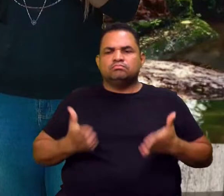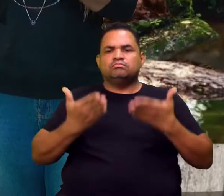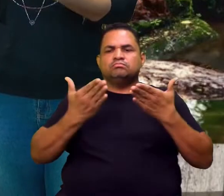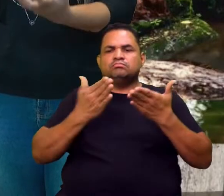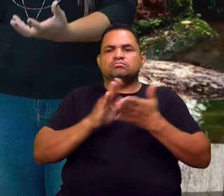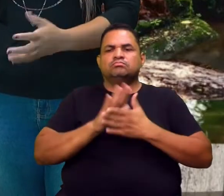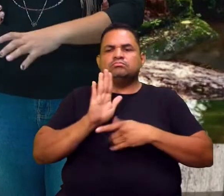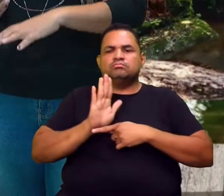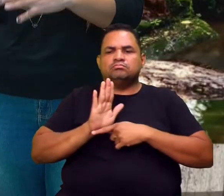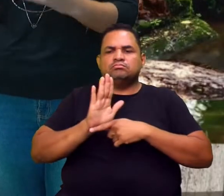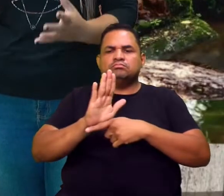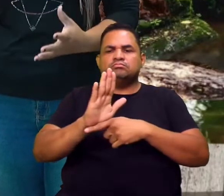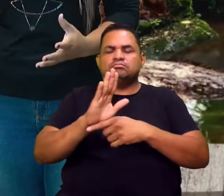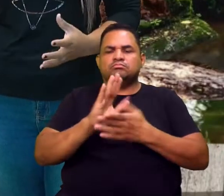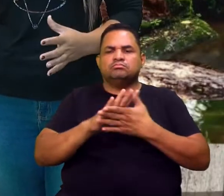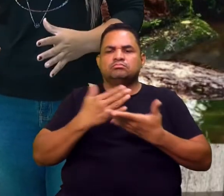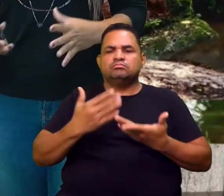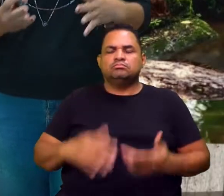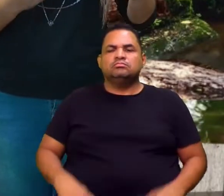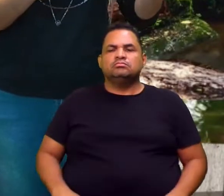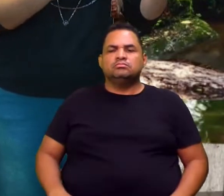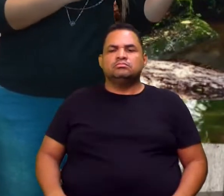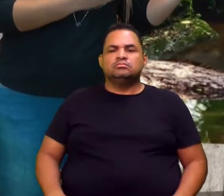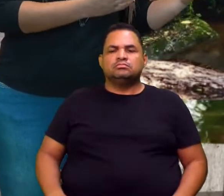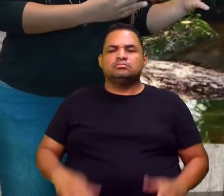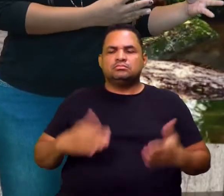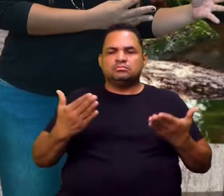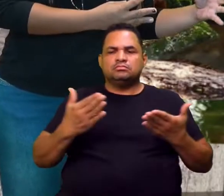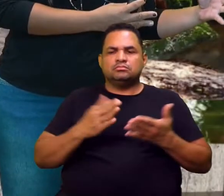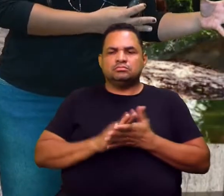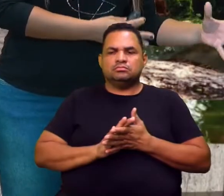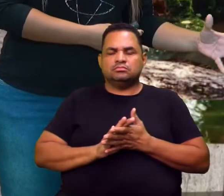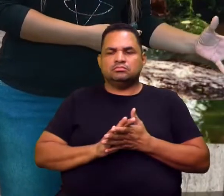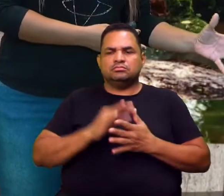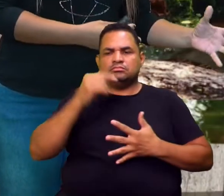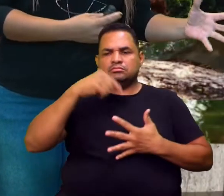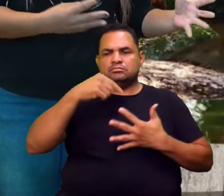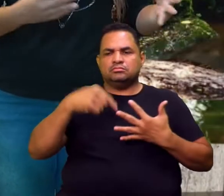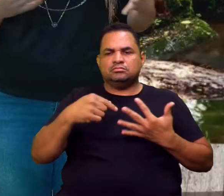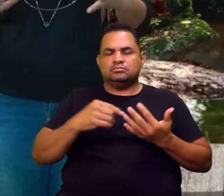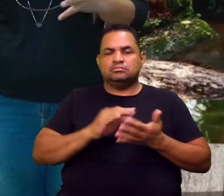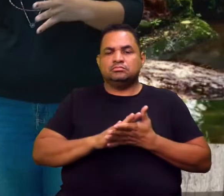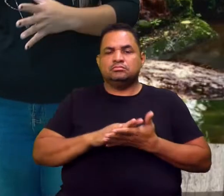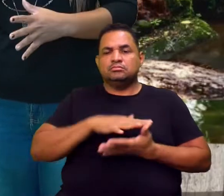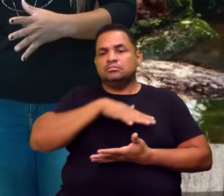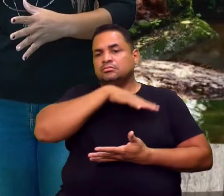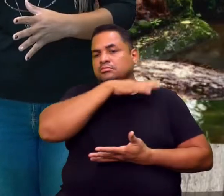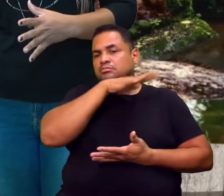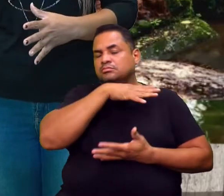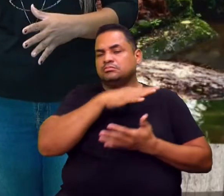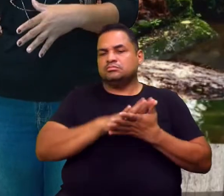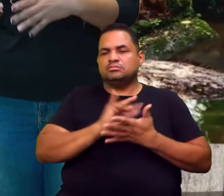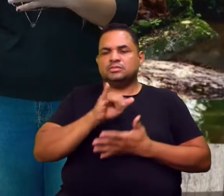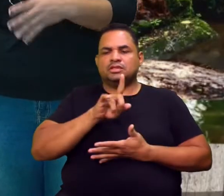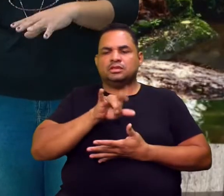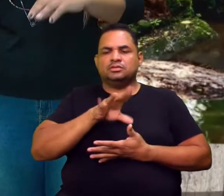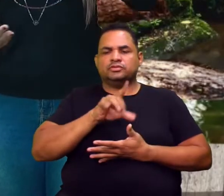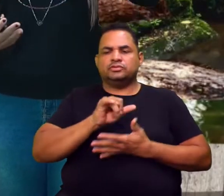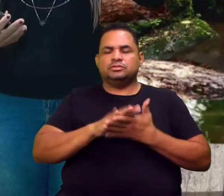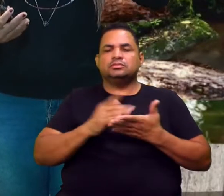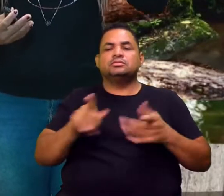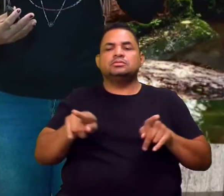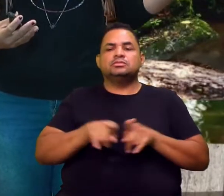na excitação, enfim, tá? As espécies irracionais também vão passar por essa produção de